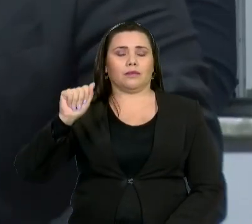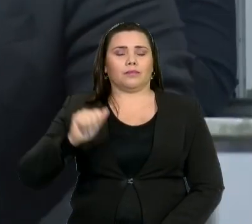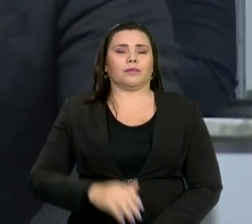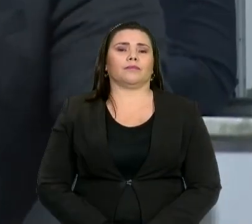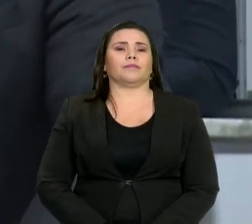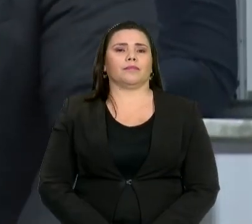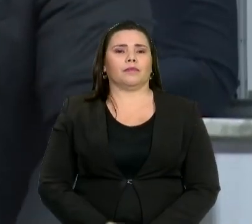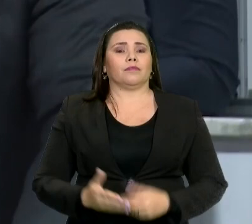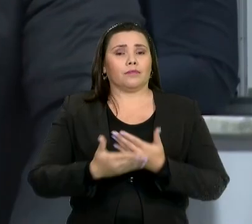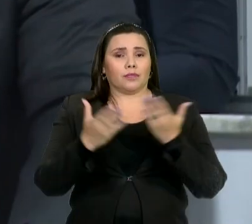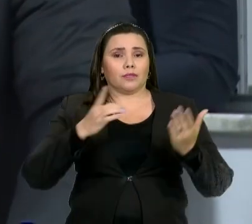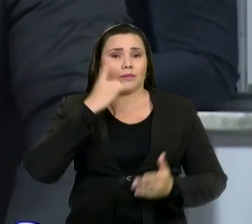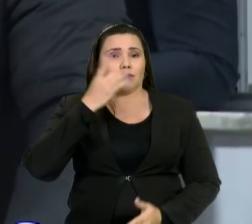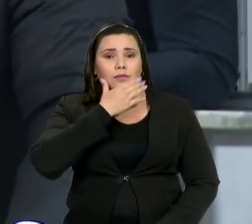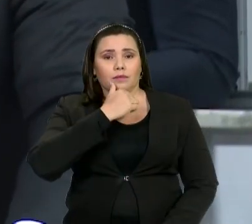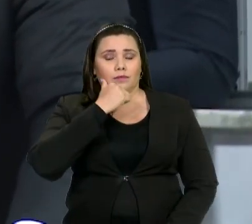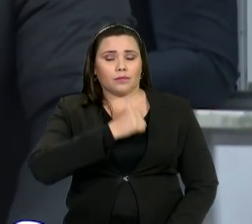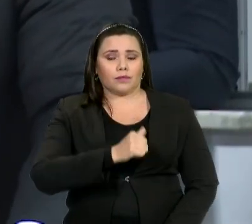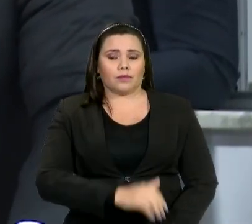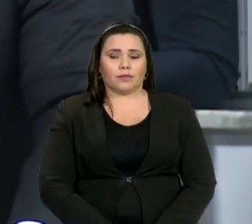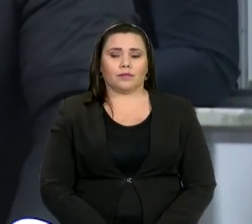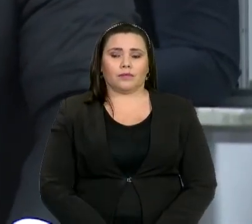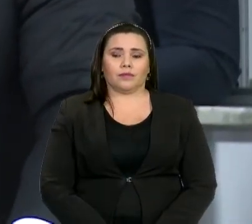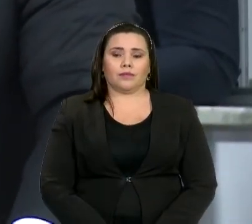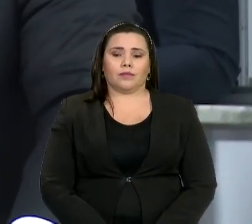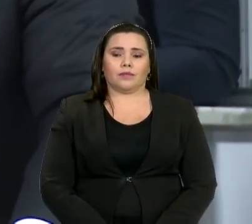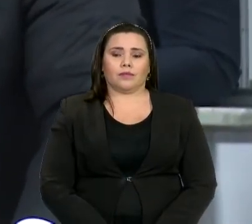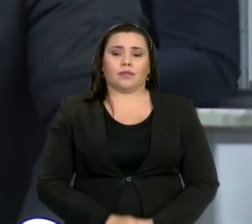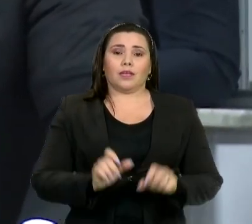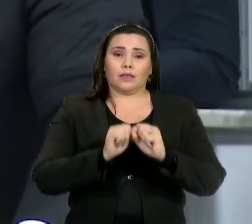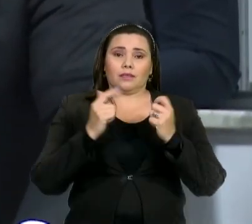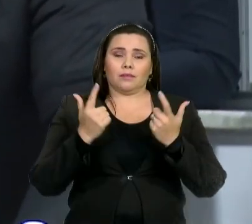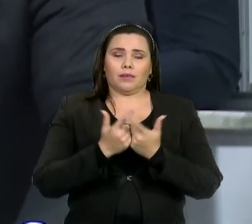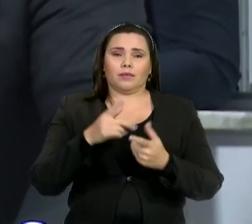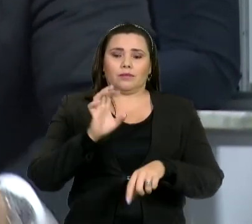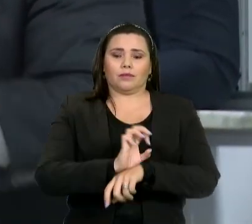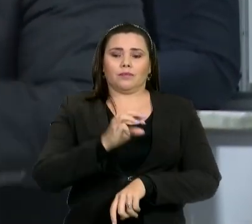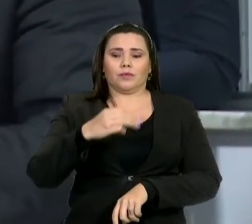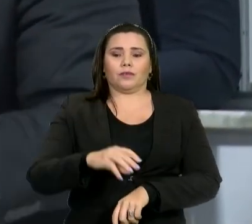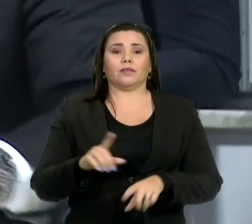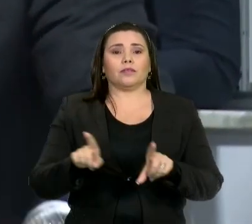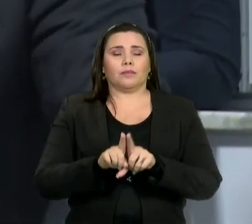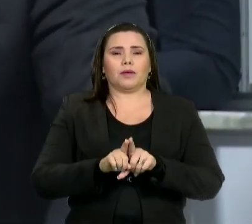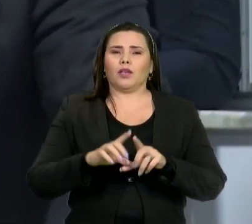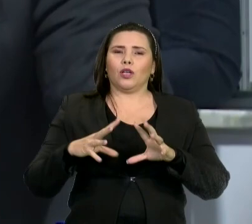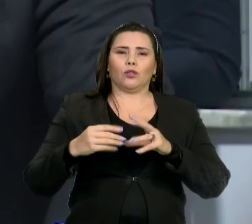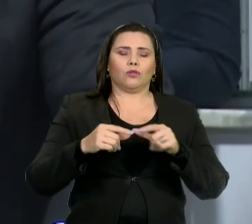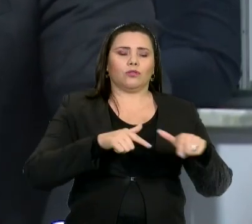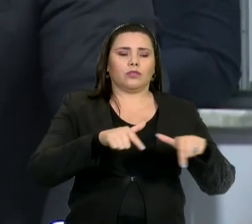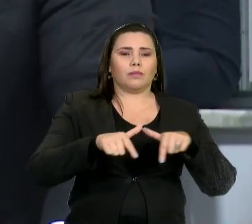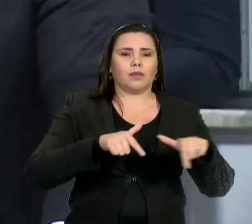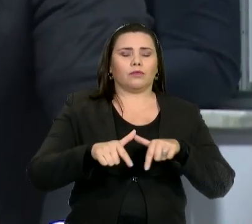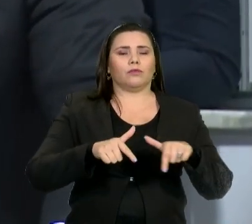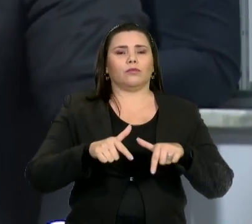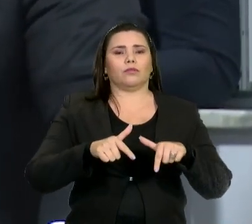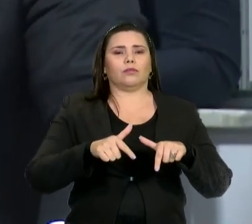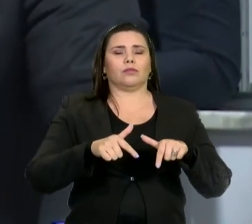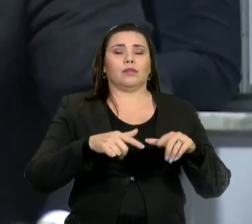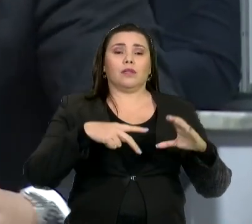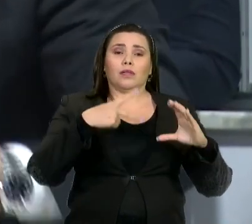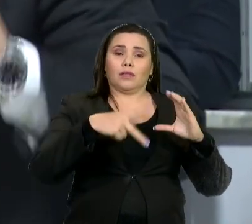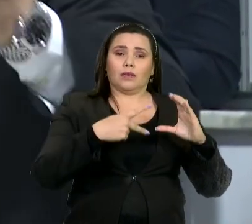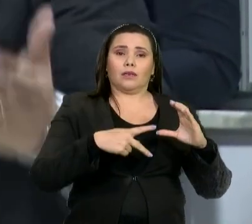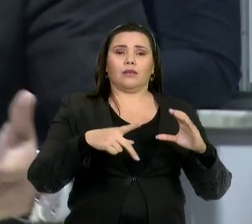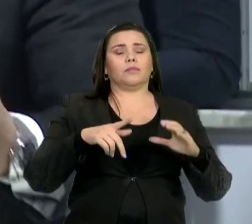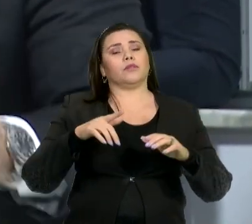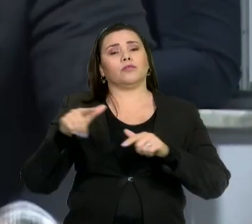deputadas da Assembleia do Maranhão, cumprimentar os servidores da Assembleia, bem como da Câmara Municipal de Imperatriz,